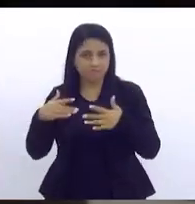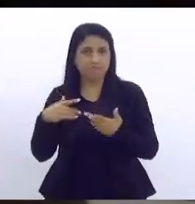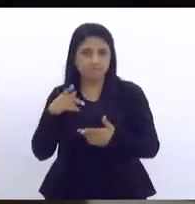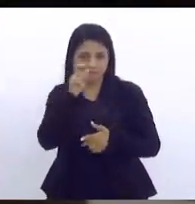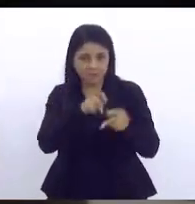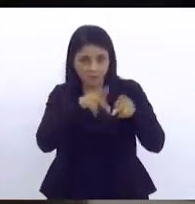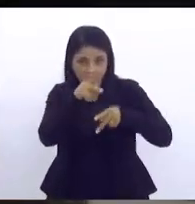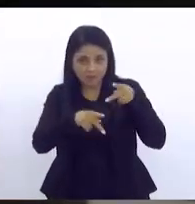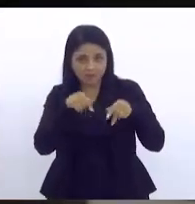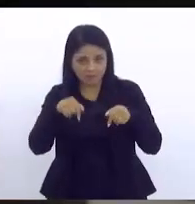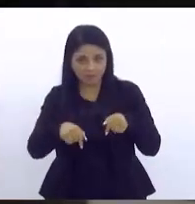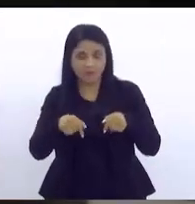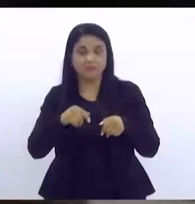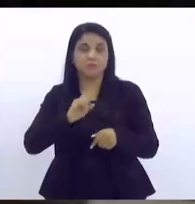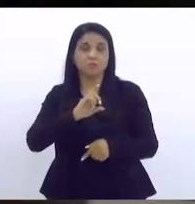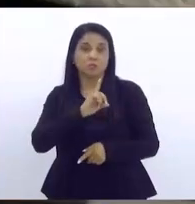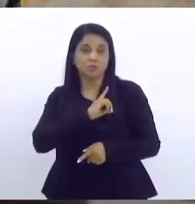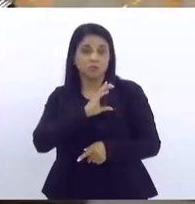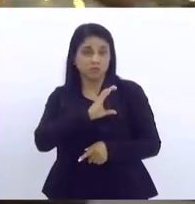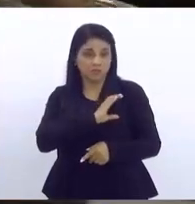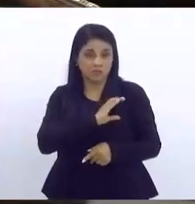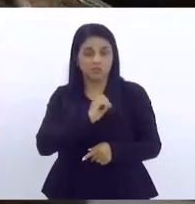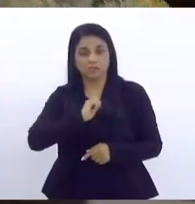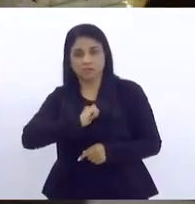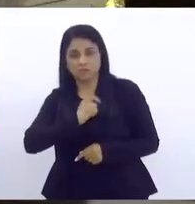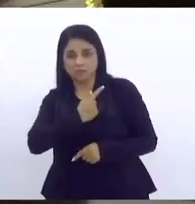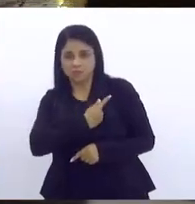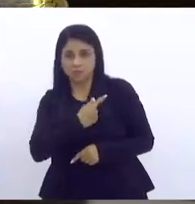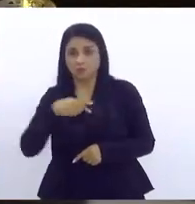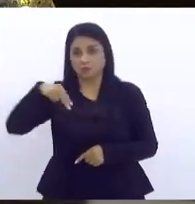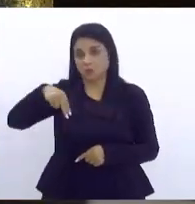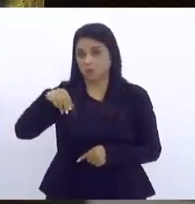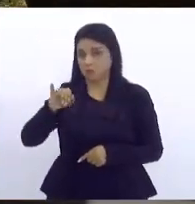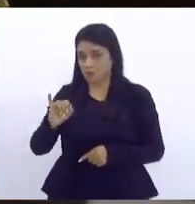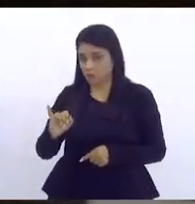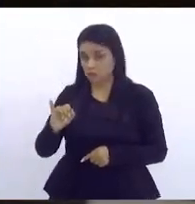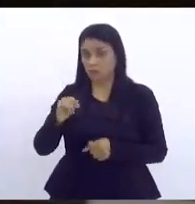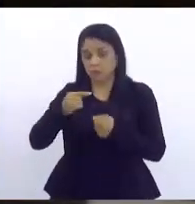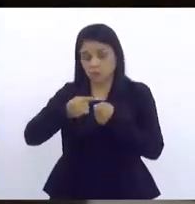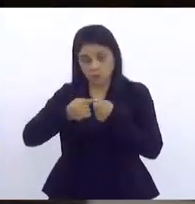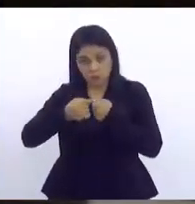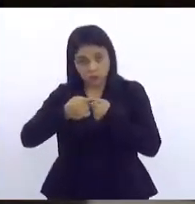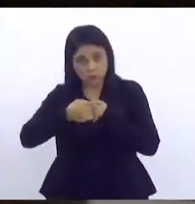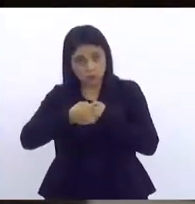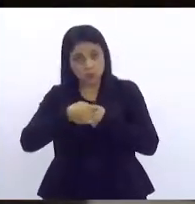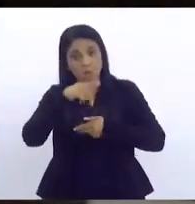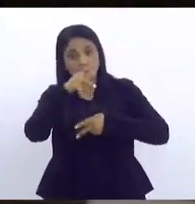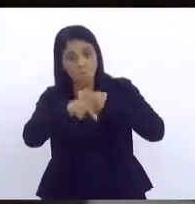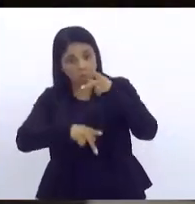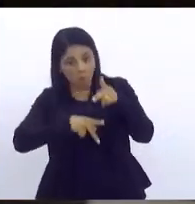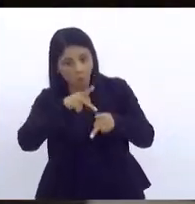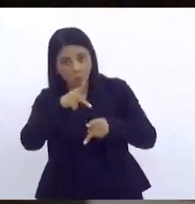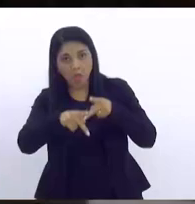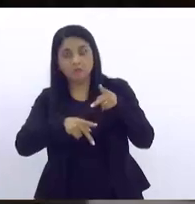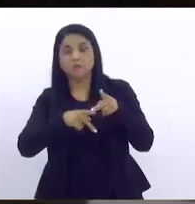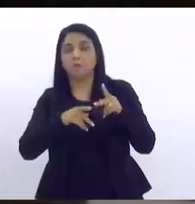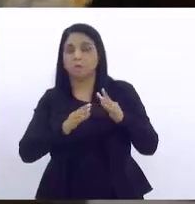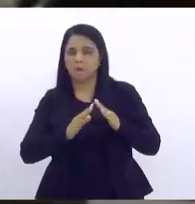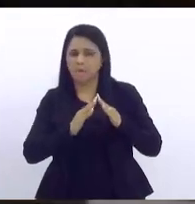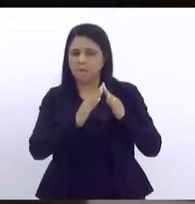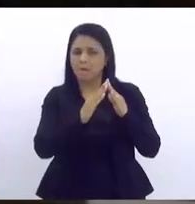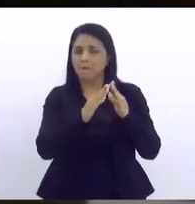Caxias São Gonçalo eh Nova Iguaçu são municípios que tem um número expressivos de população Vivendo em favela né